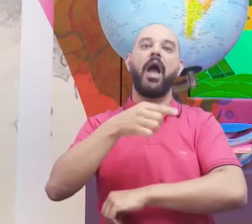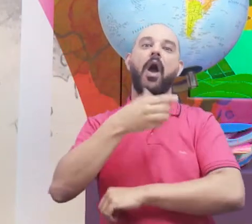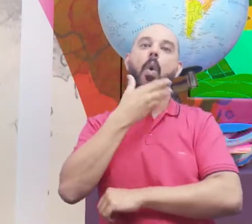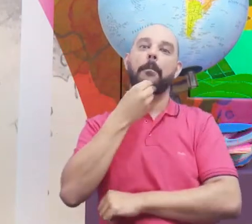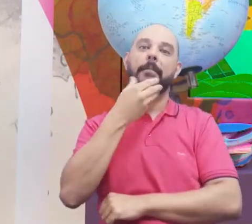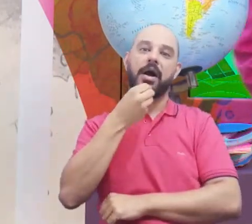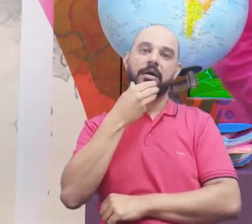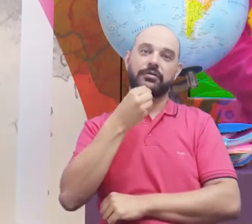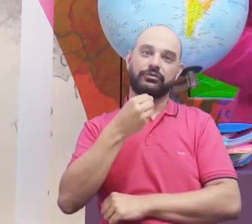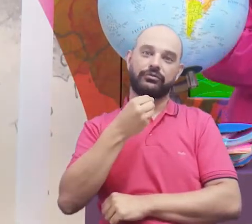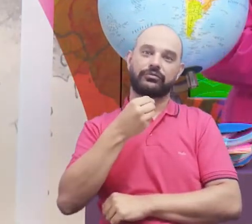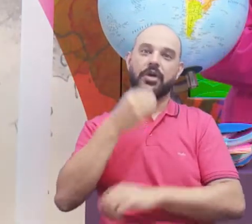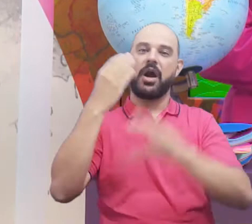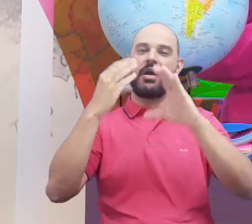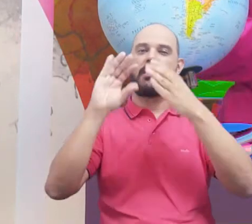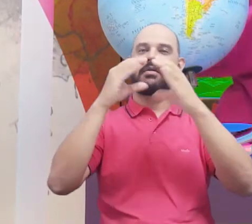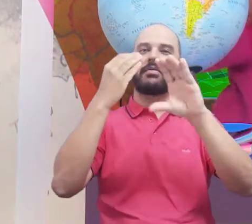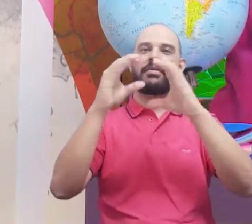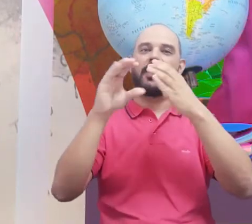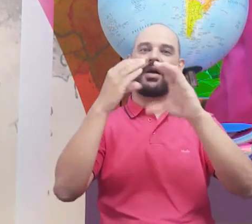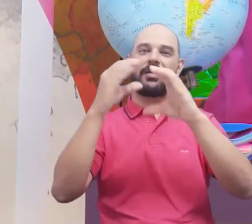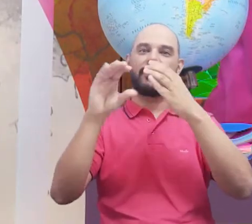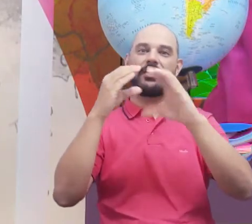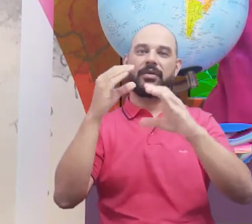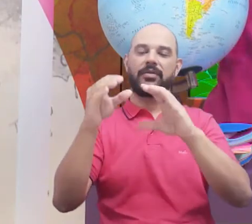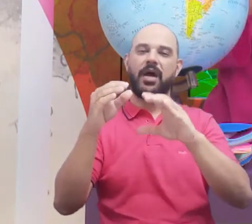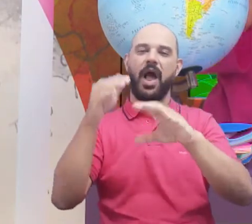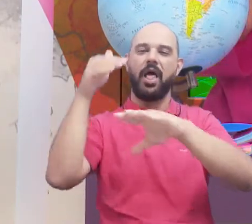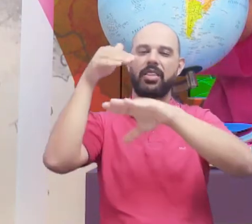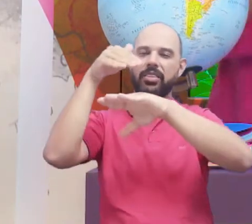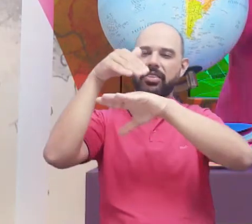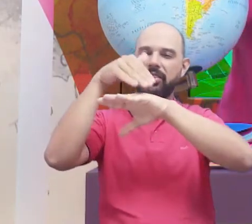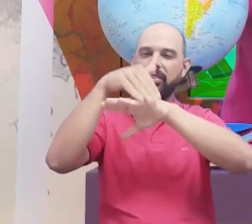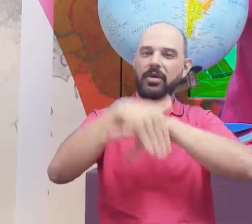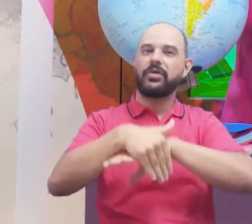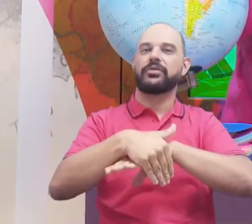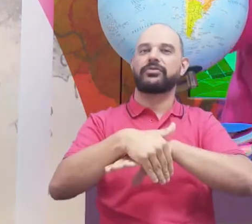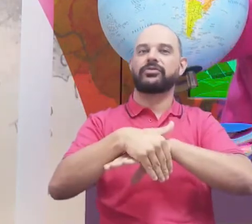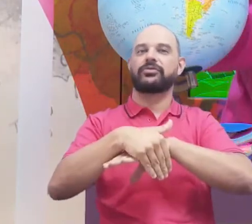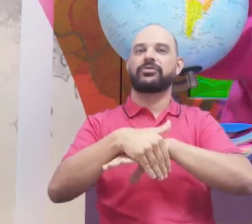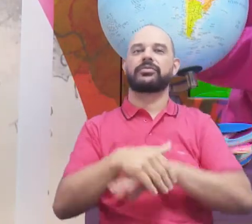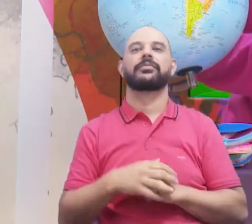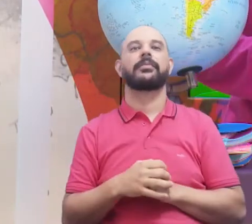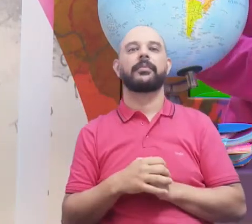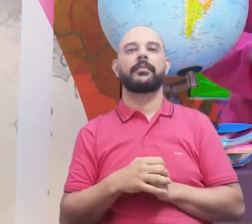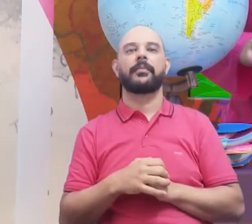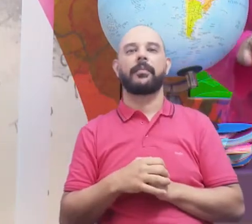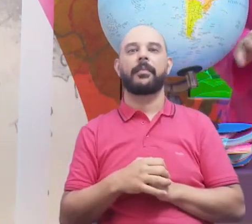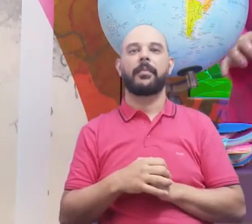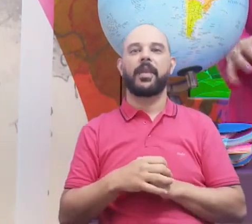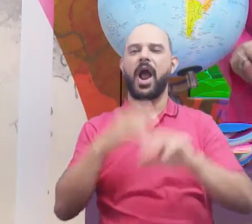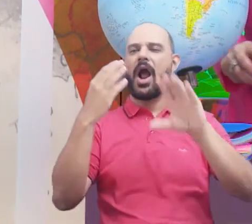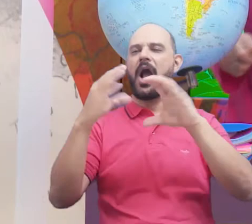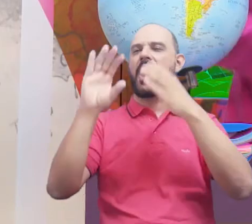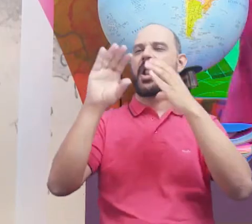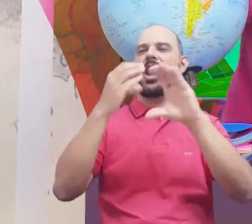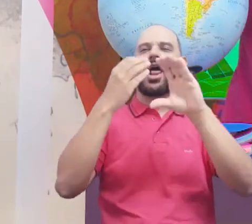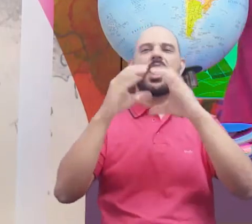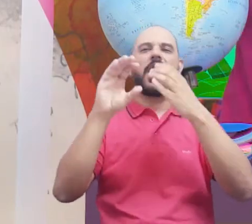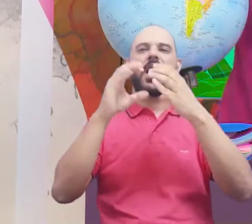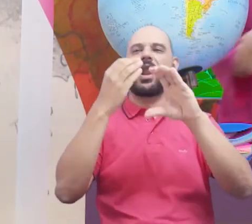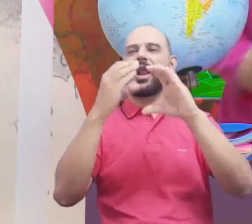o macho. Geralmente, eles cantam no finalzinho do dia. Por isso, quando a noite tá caindo, parece uma